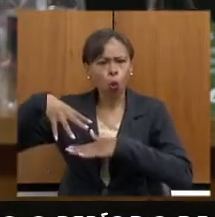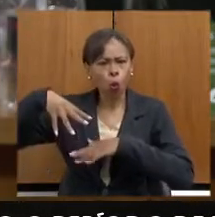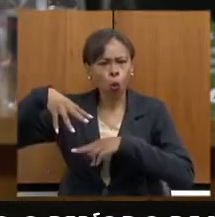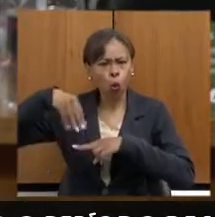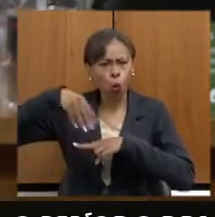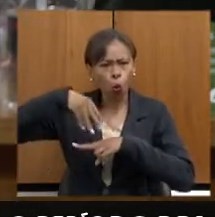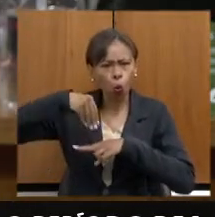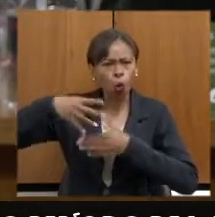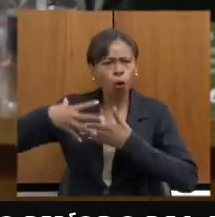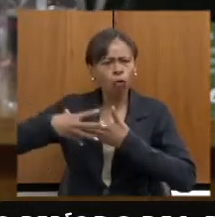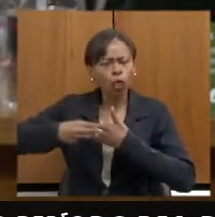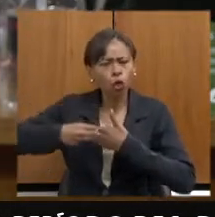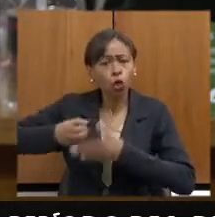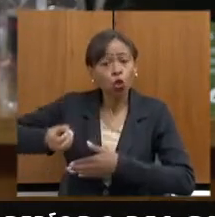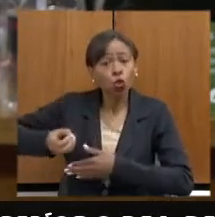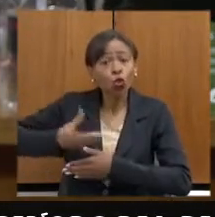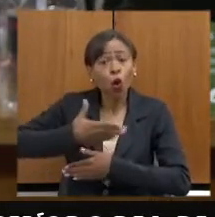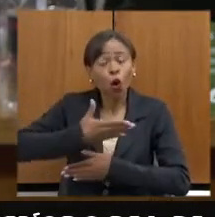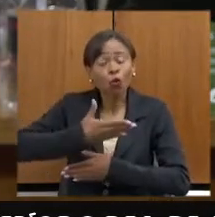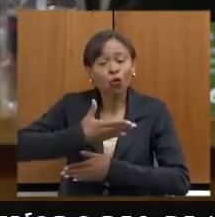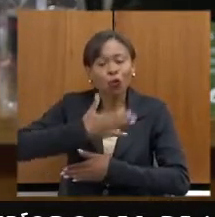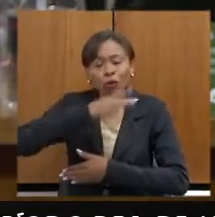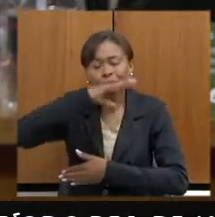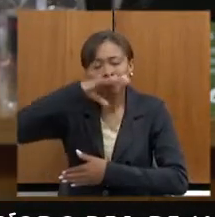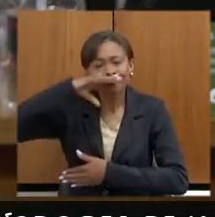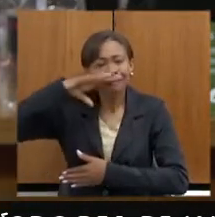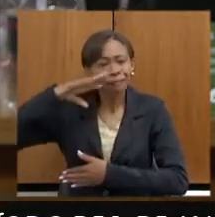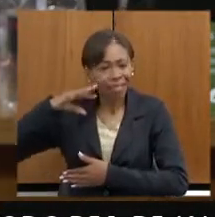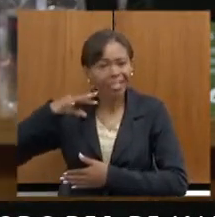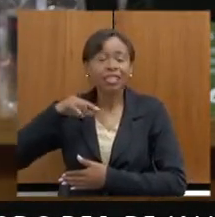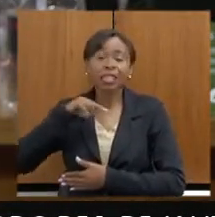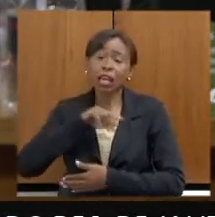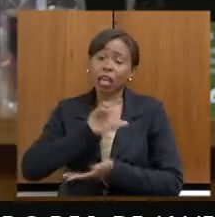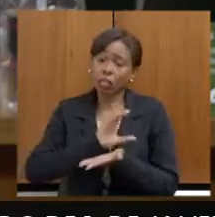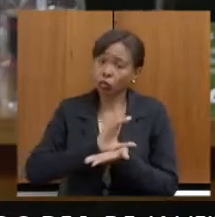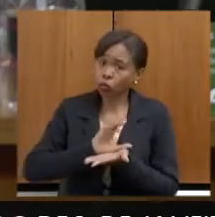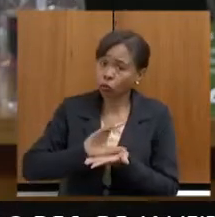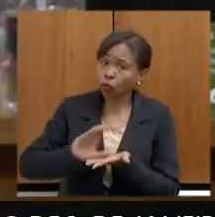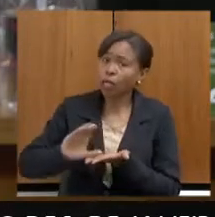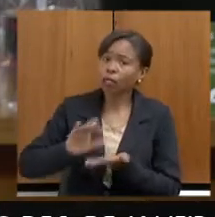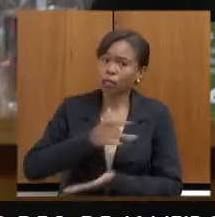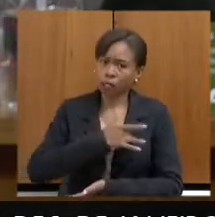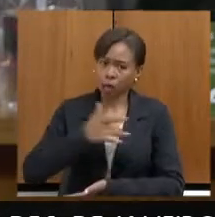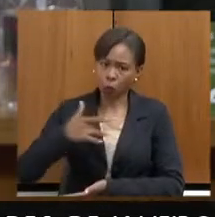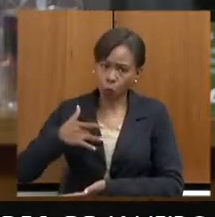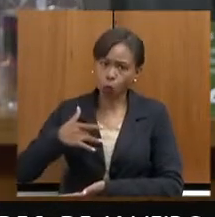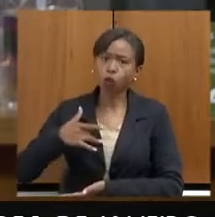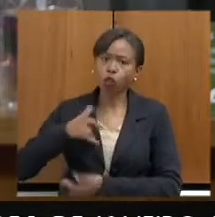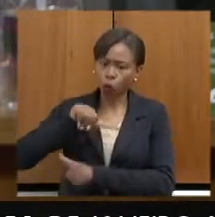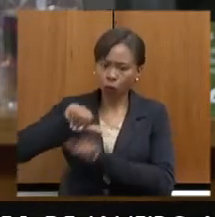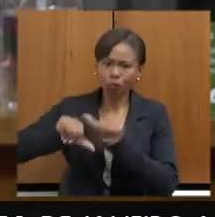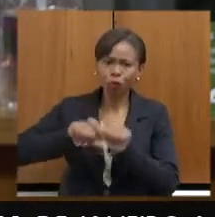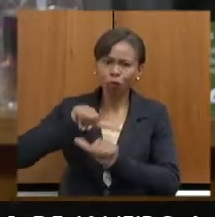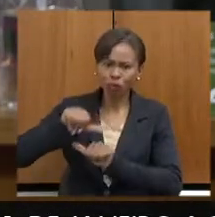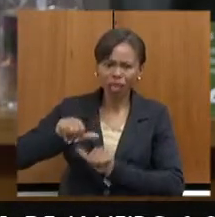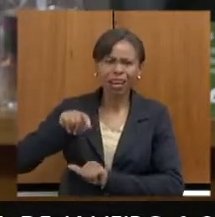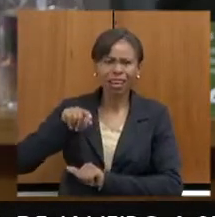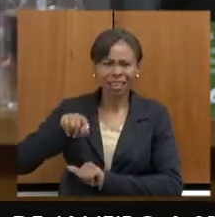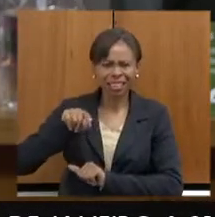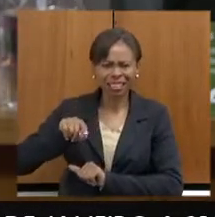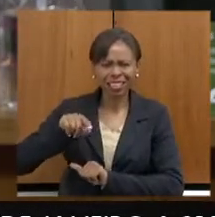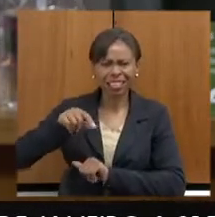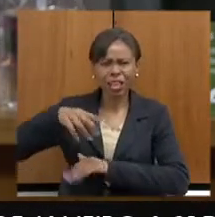aí com essa se grande investimento na saúde que estamos tendo é renovar esse ultrassom de lá eles têm ultrassom muito